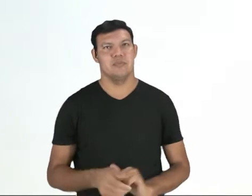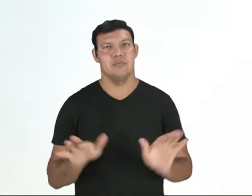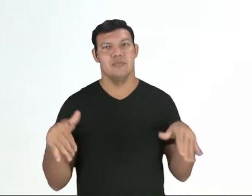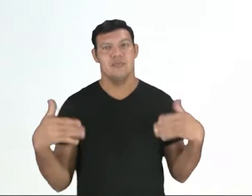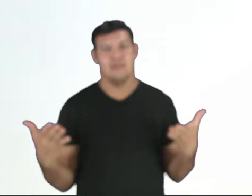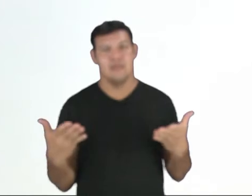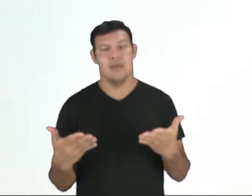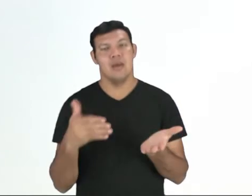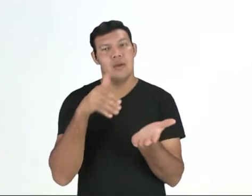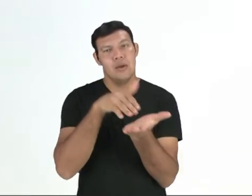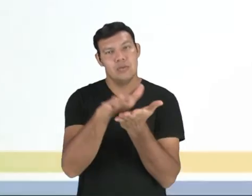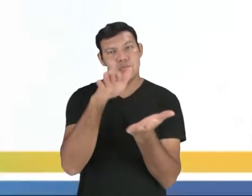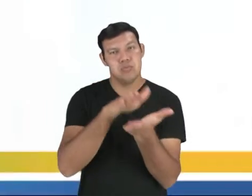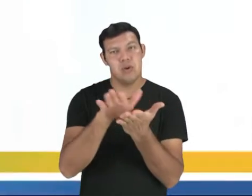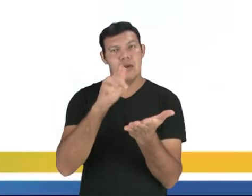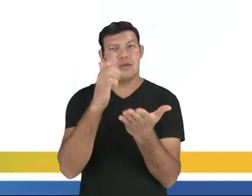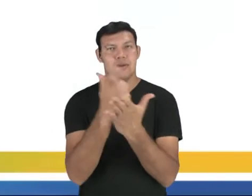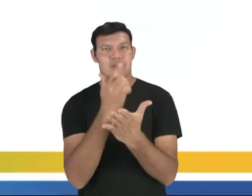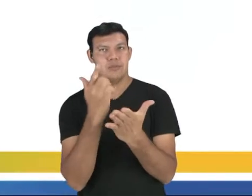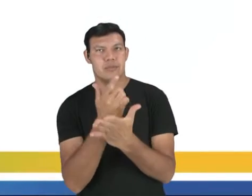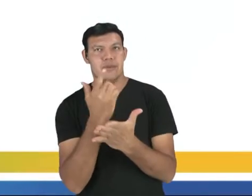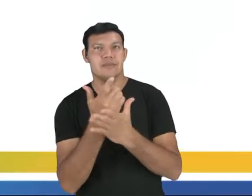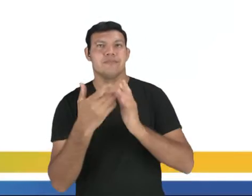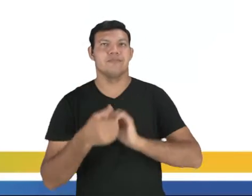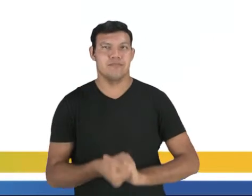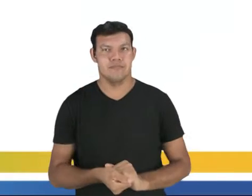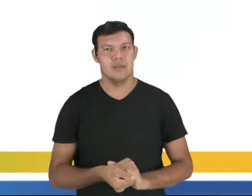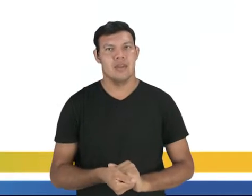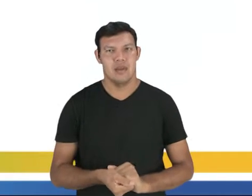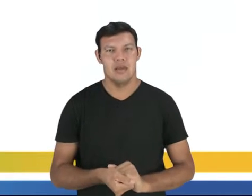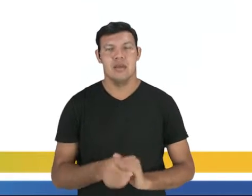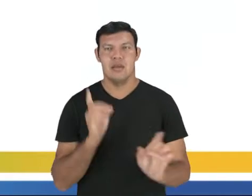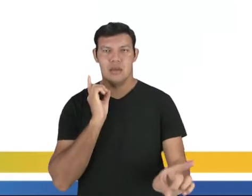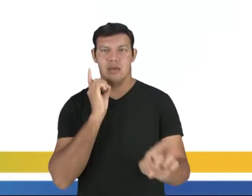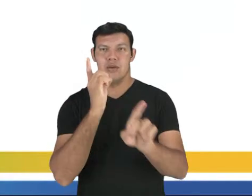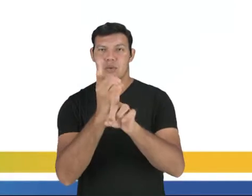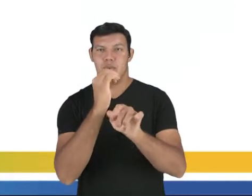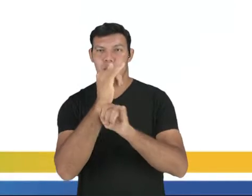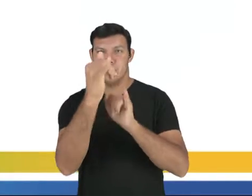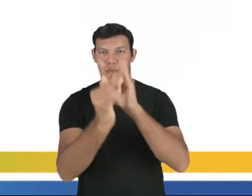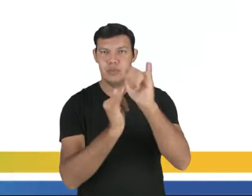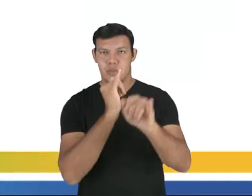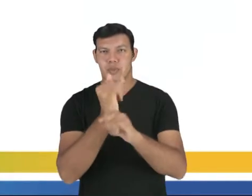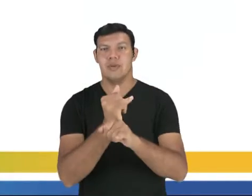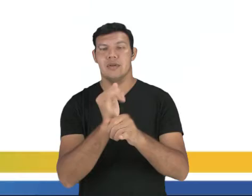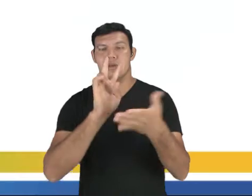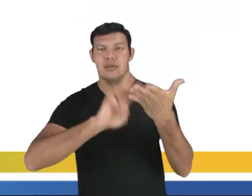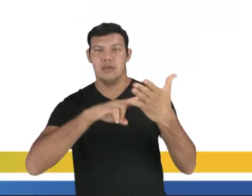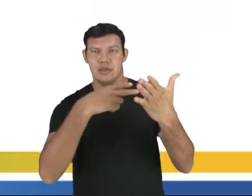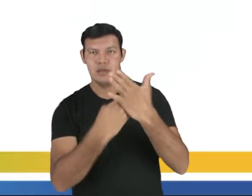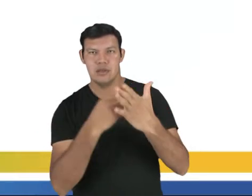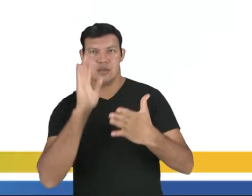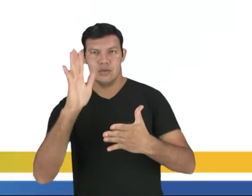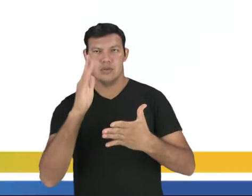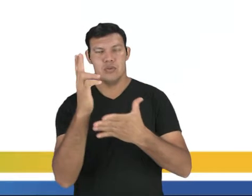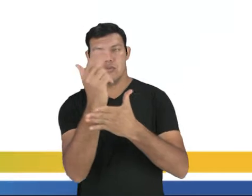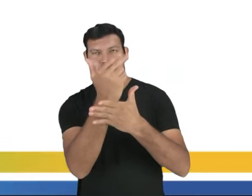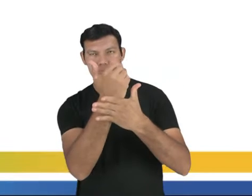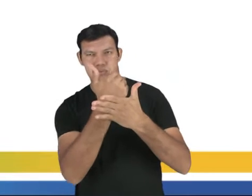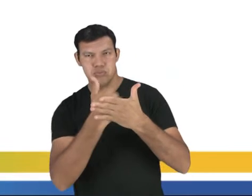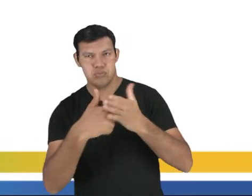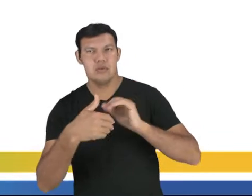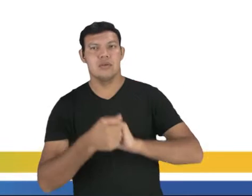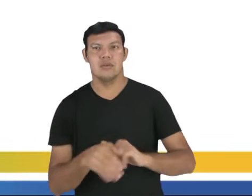ele publicou esse livro aí, né? Esse livro já pode ser encontrado na internet, tudo traduzido bonitinho, né? Alguns desenhos já podem